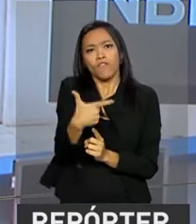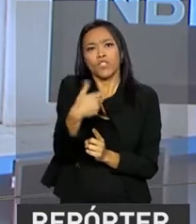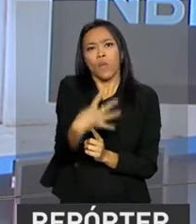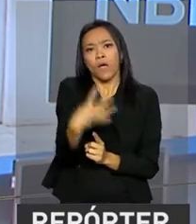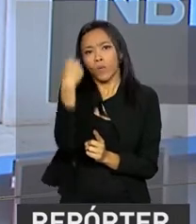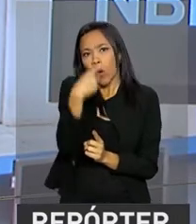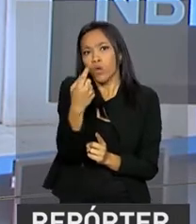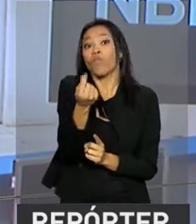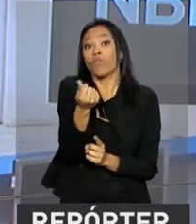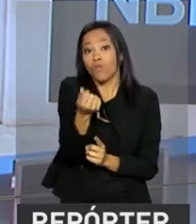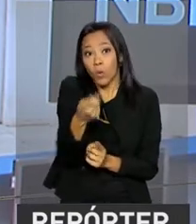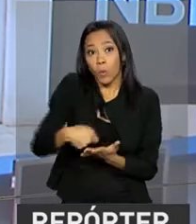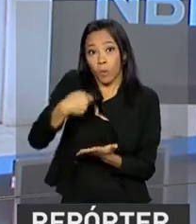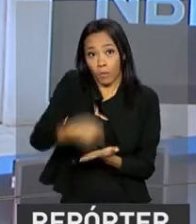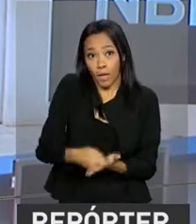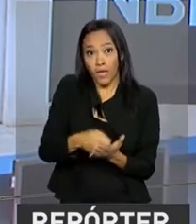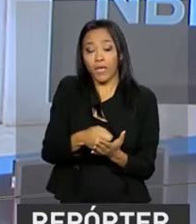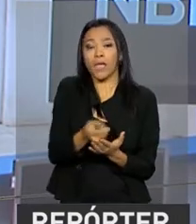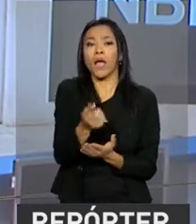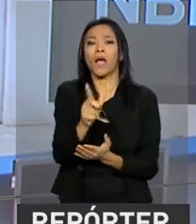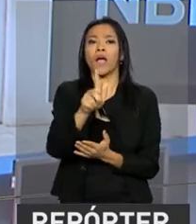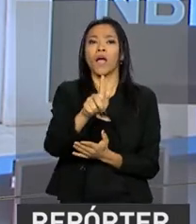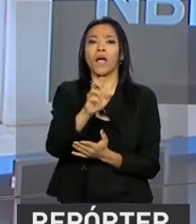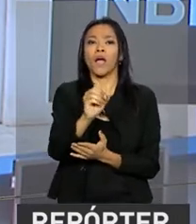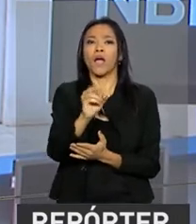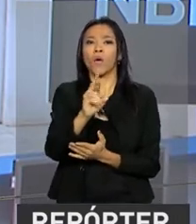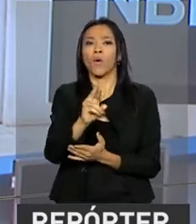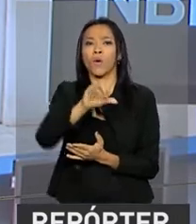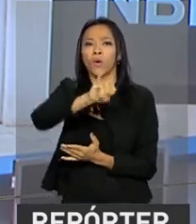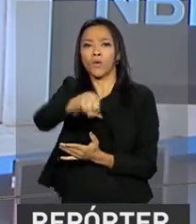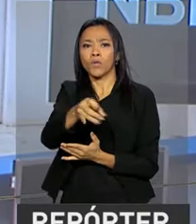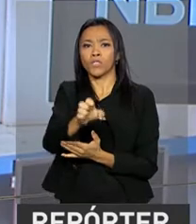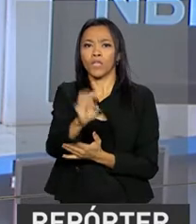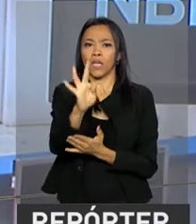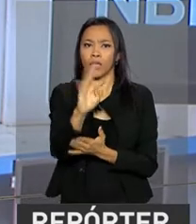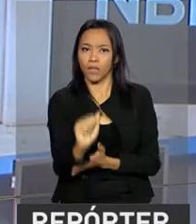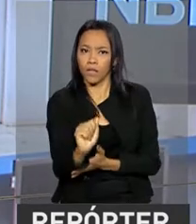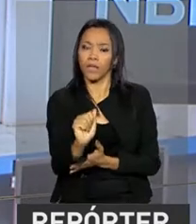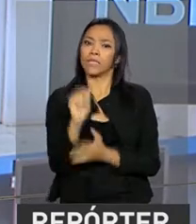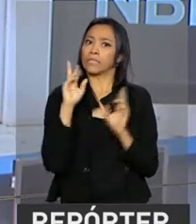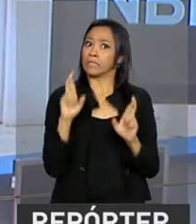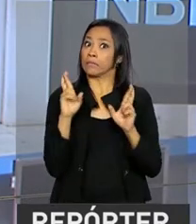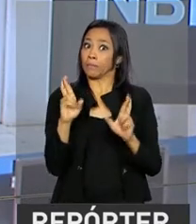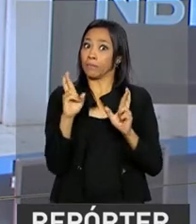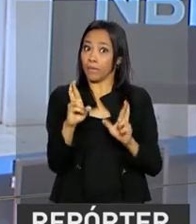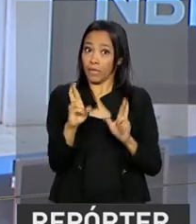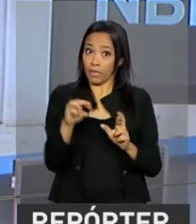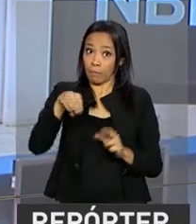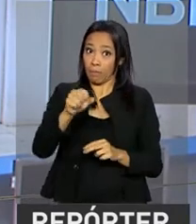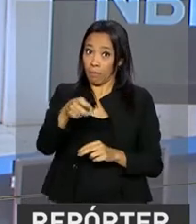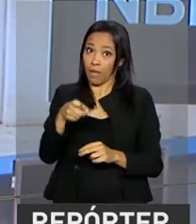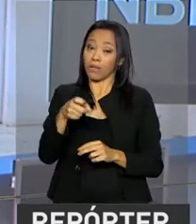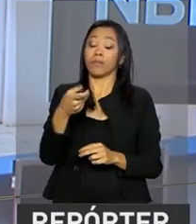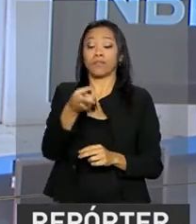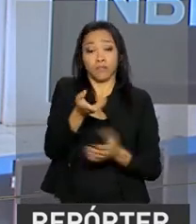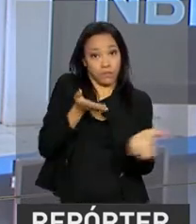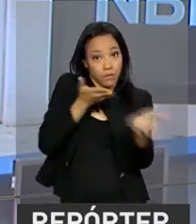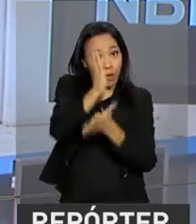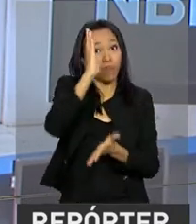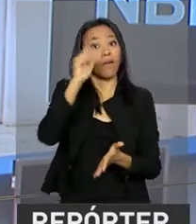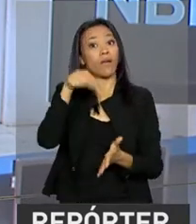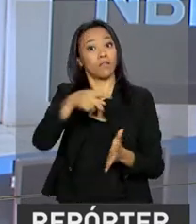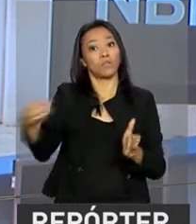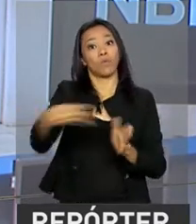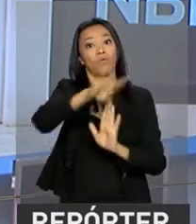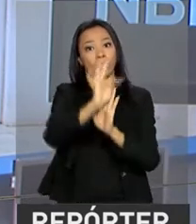como remuneração. O ministro do Turismo, Marques Beltrão, espera que o texto da nova lei seja aprovado no